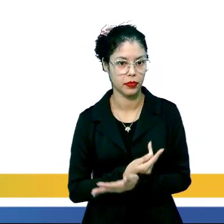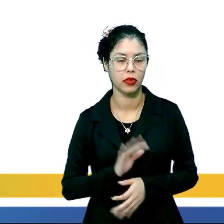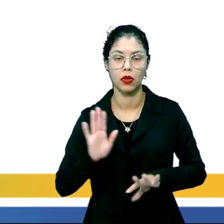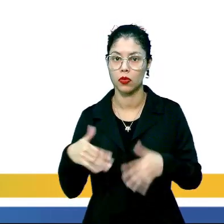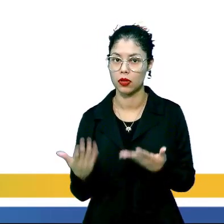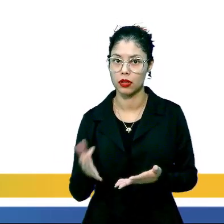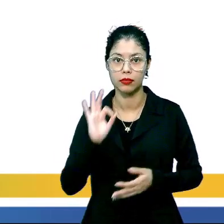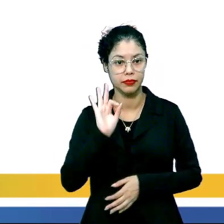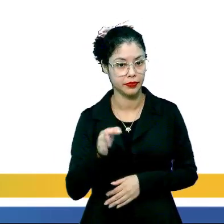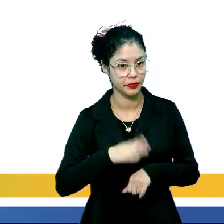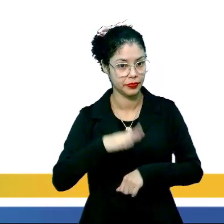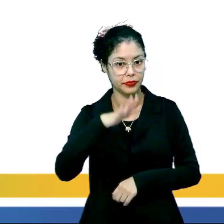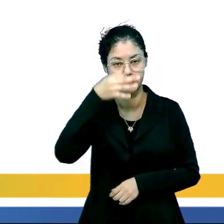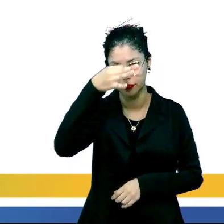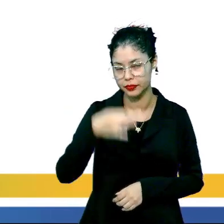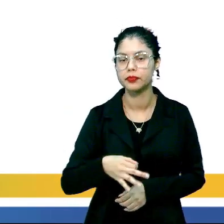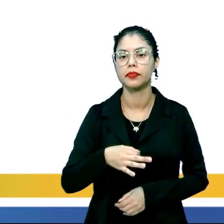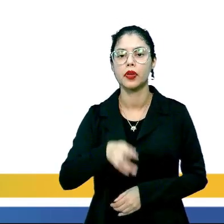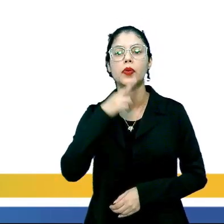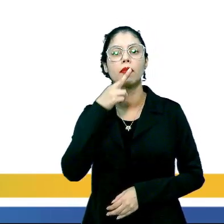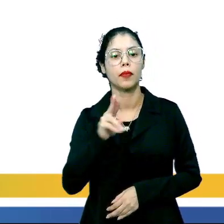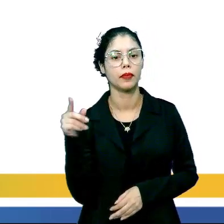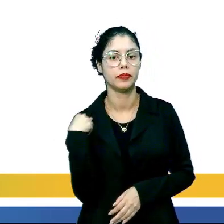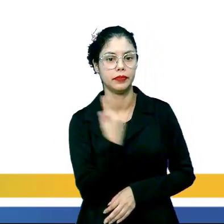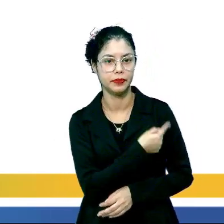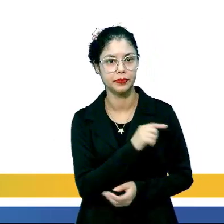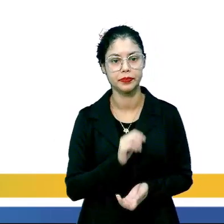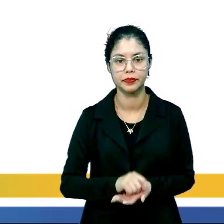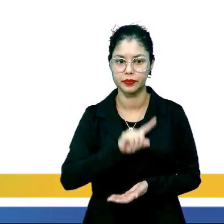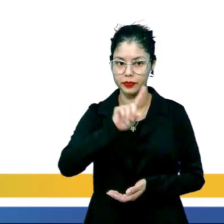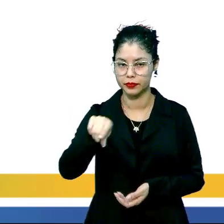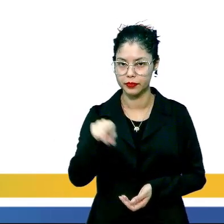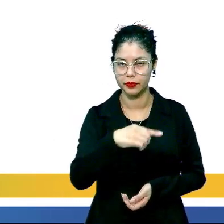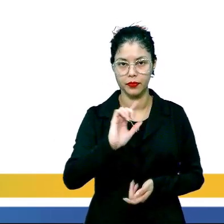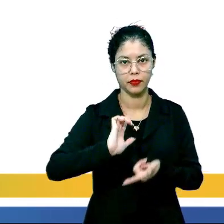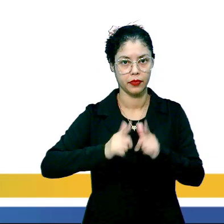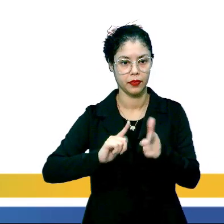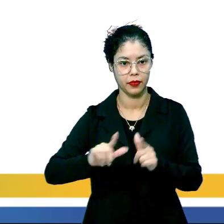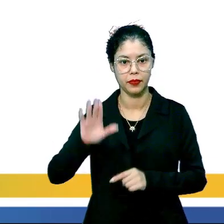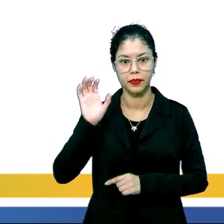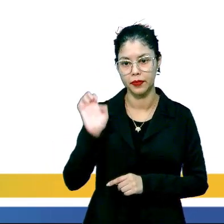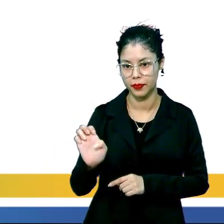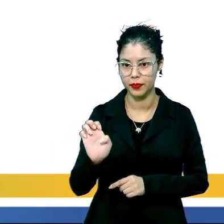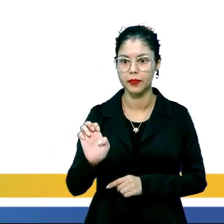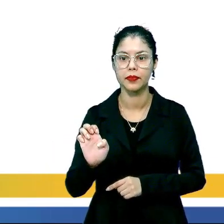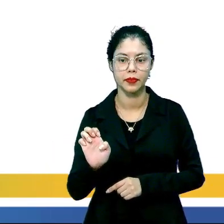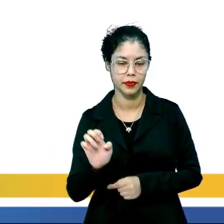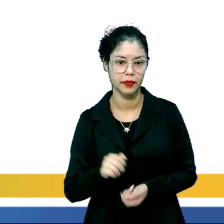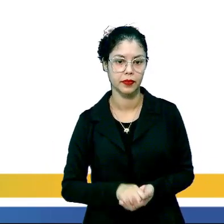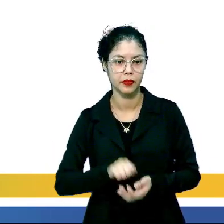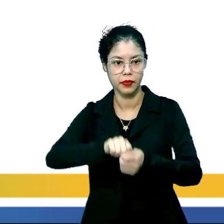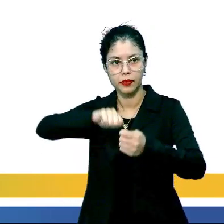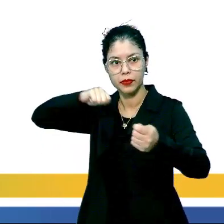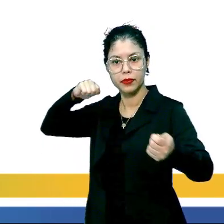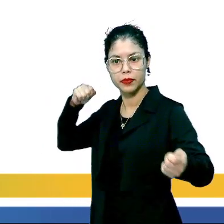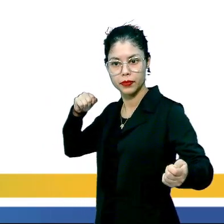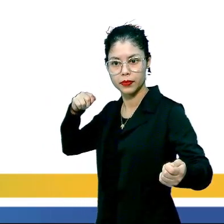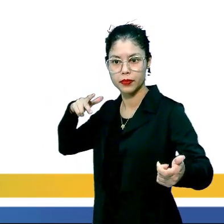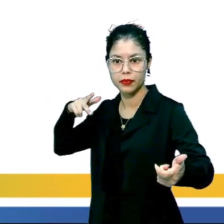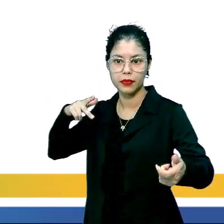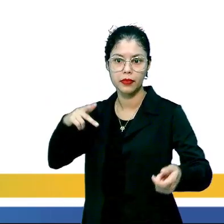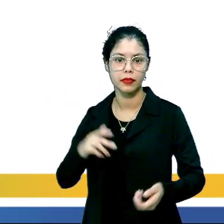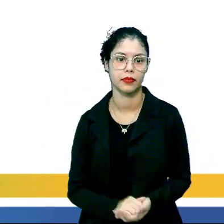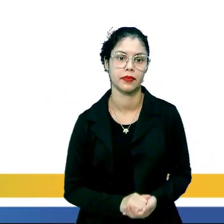Qual a alternativa mais justificável para a gente marcar aqui? Uma tiradeira, uma estilingue, né? Então, quem já teve